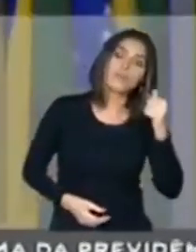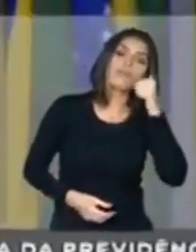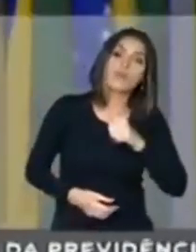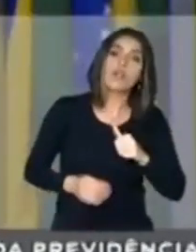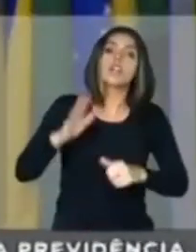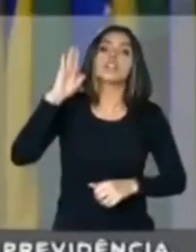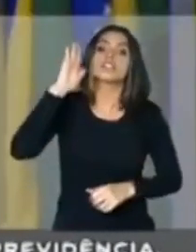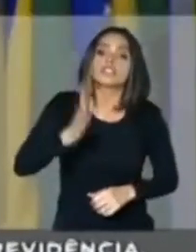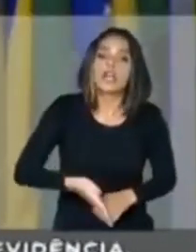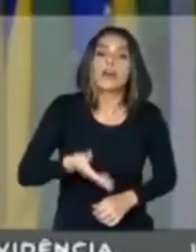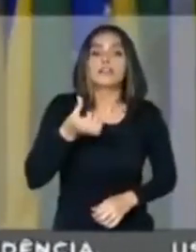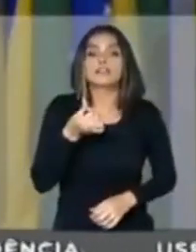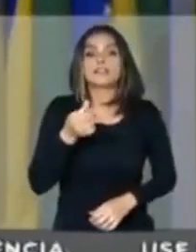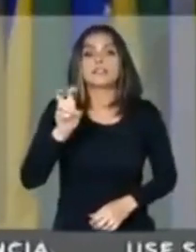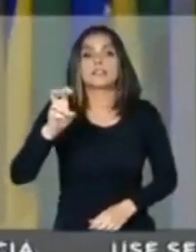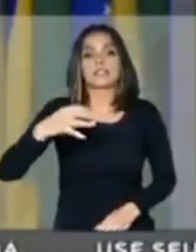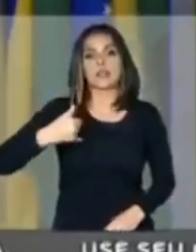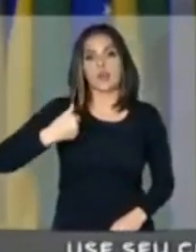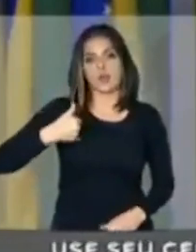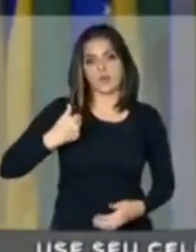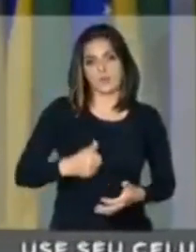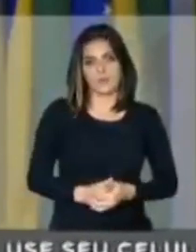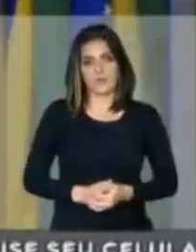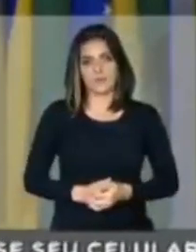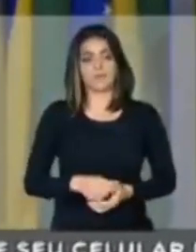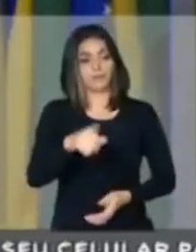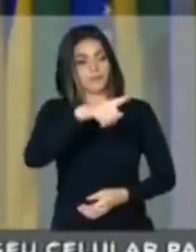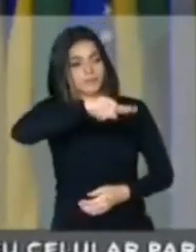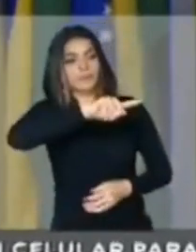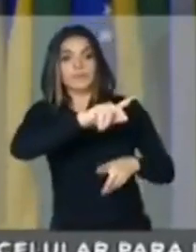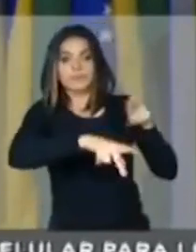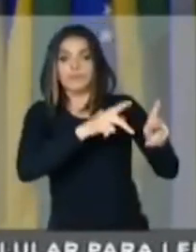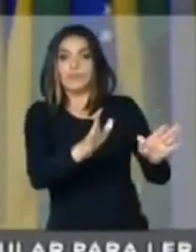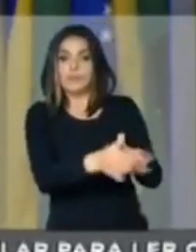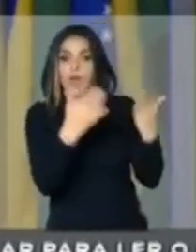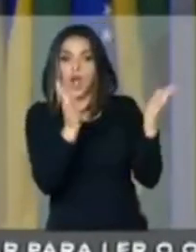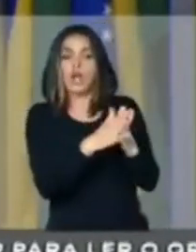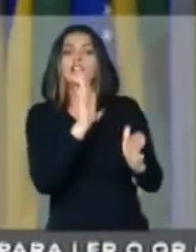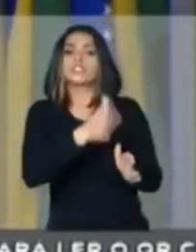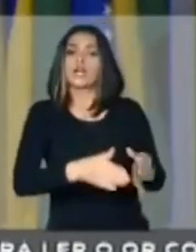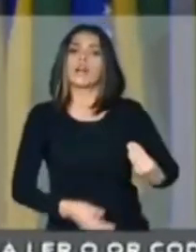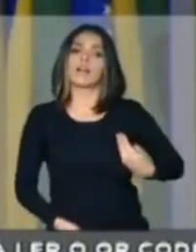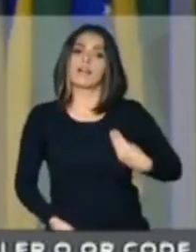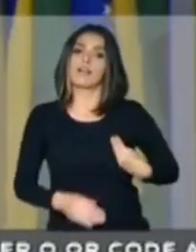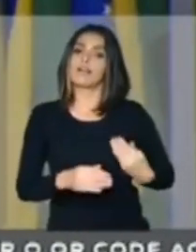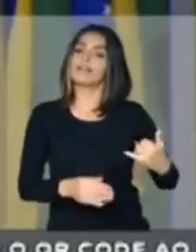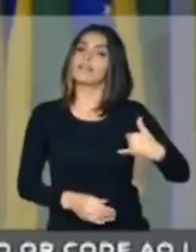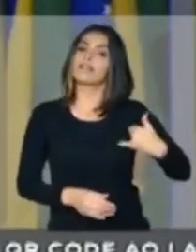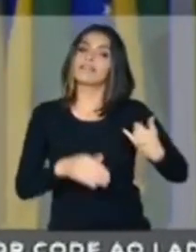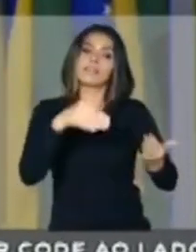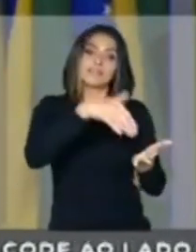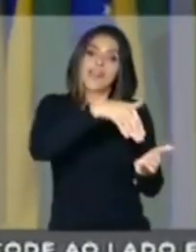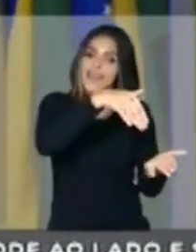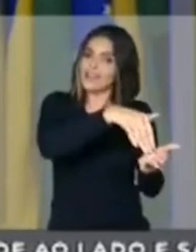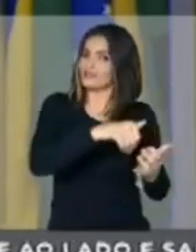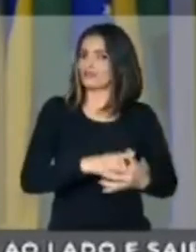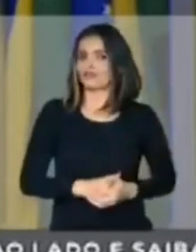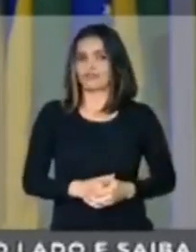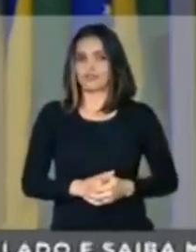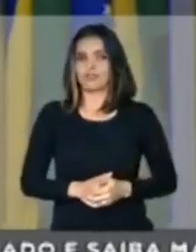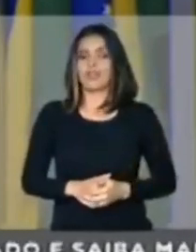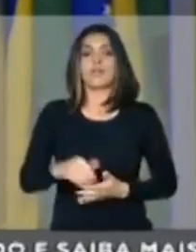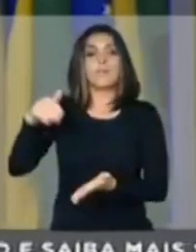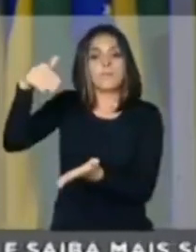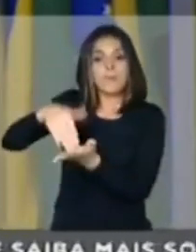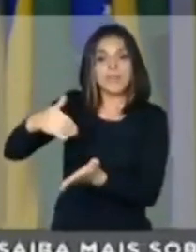é de 65 anos. Pro mais pobre já existe idade mínima, não existe idade mínima pro